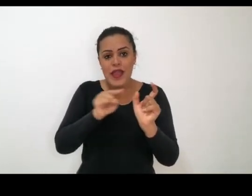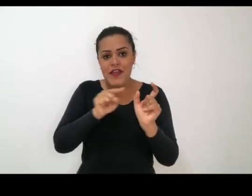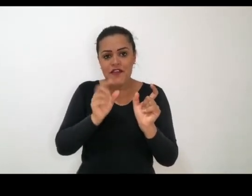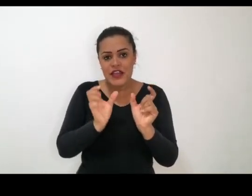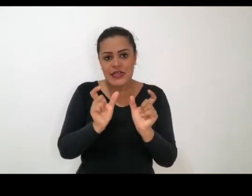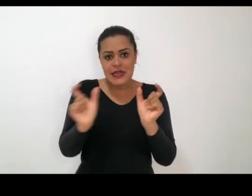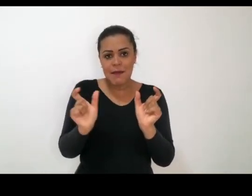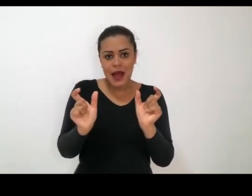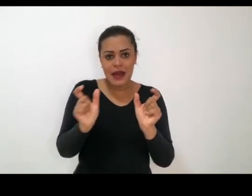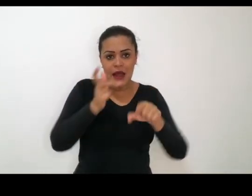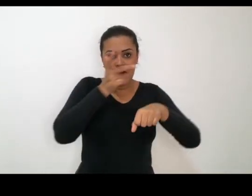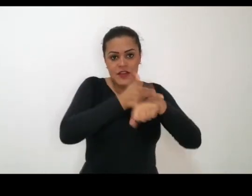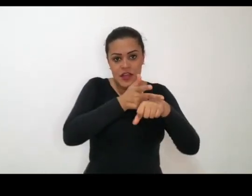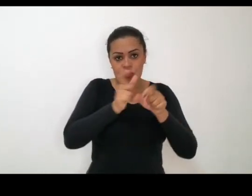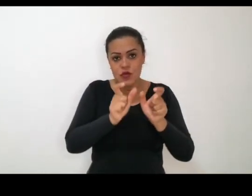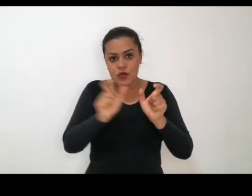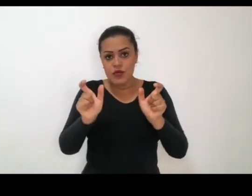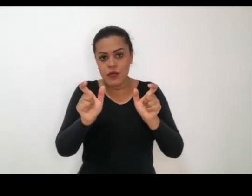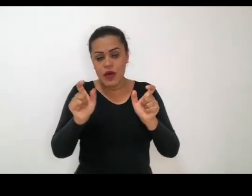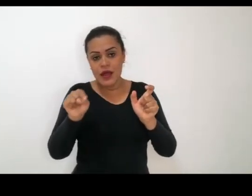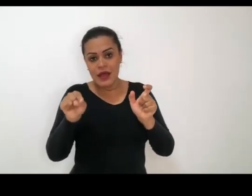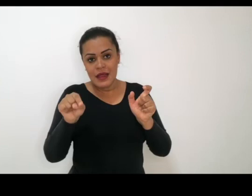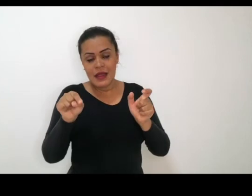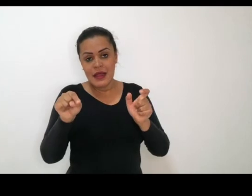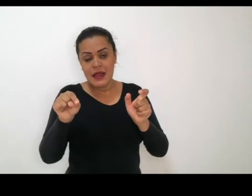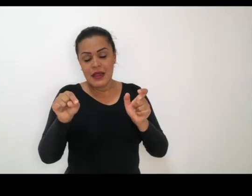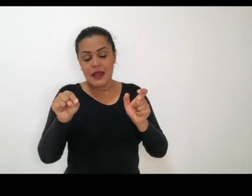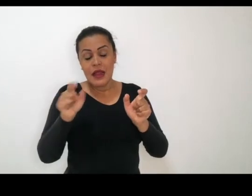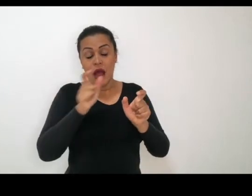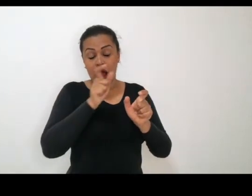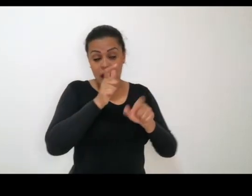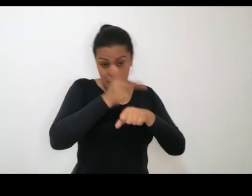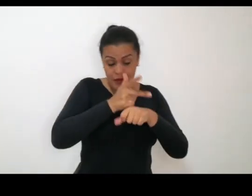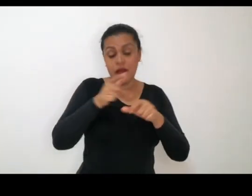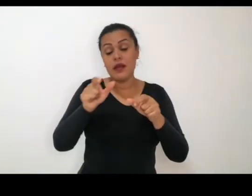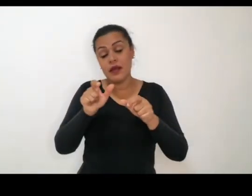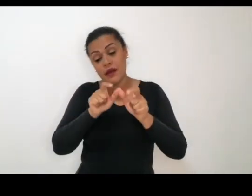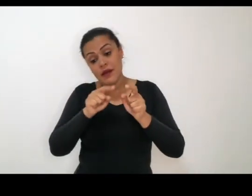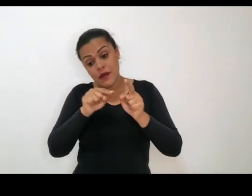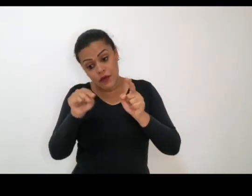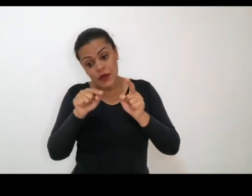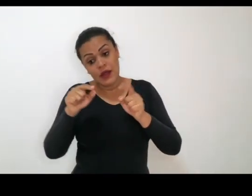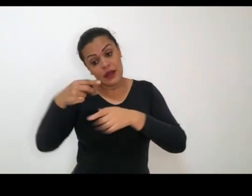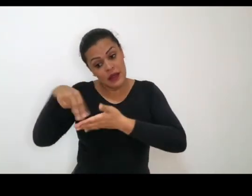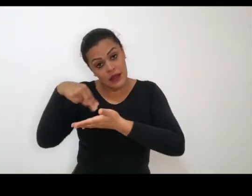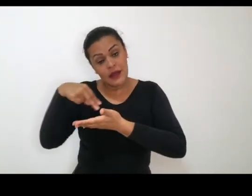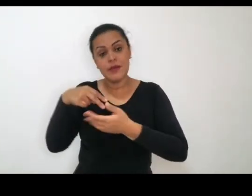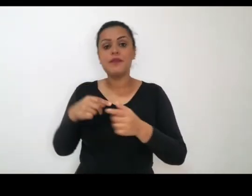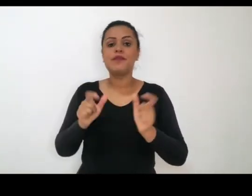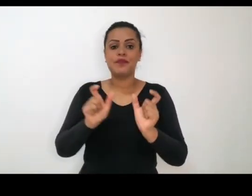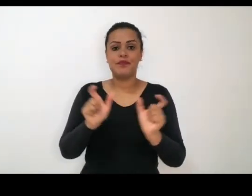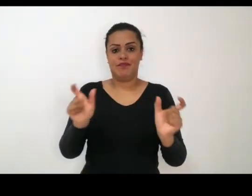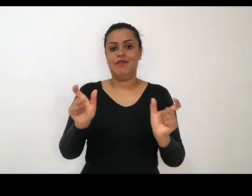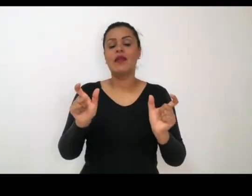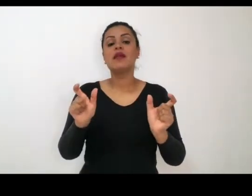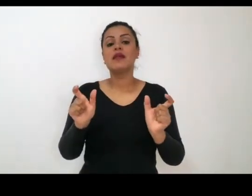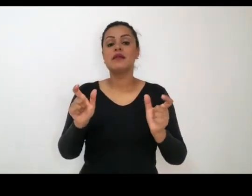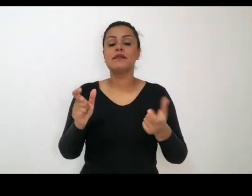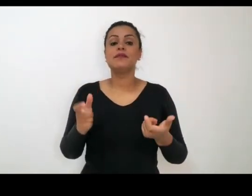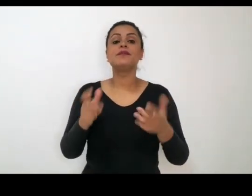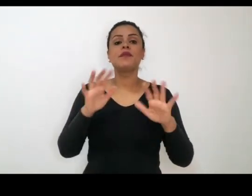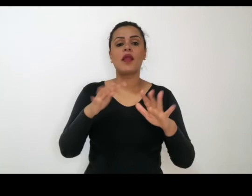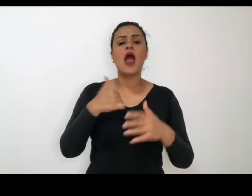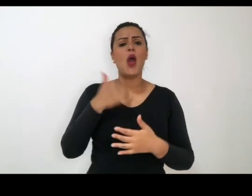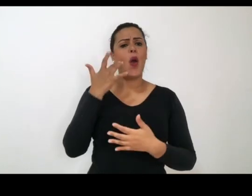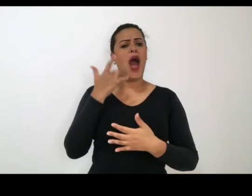é o intervalo entre uma arte e outra. Eu acho que tu tocasse numa questão fundamental, que é a questão da percepção,